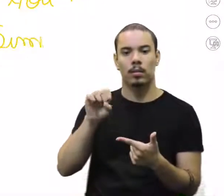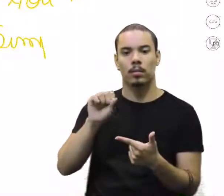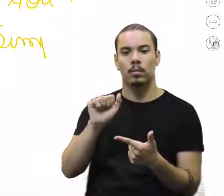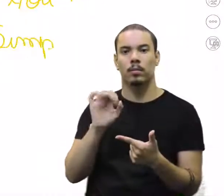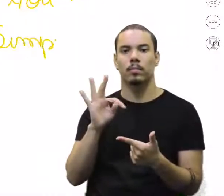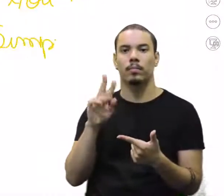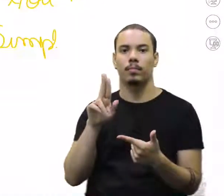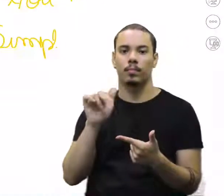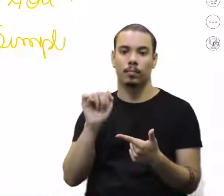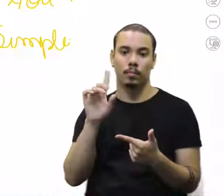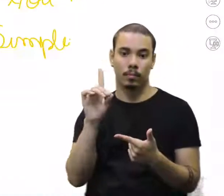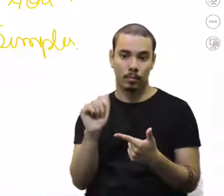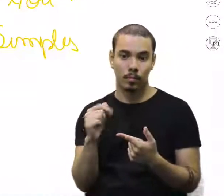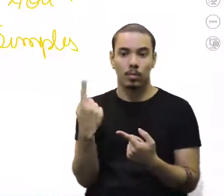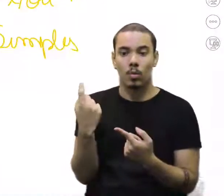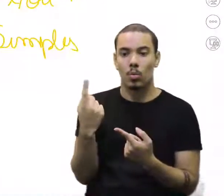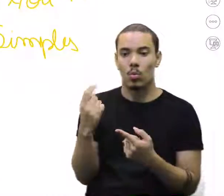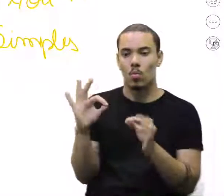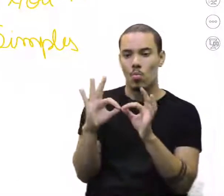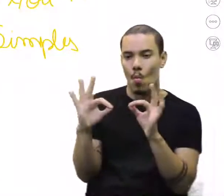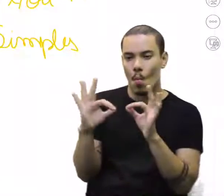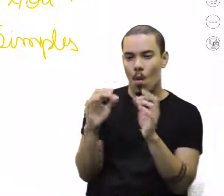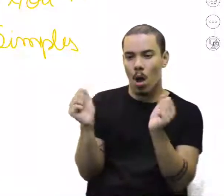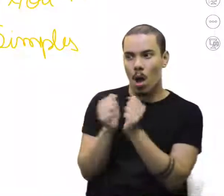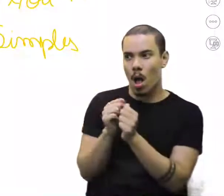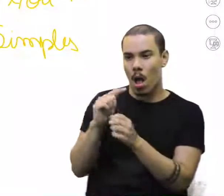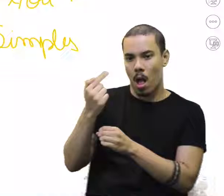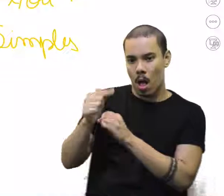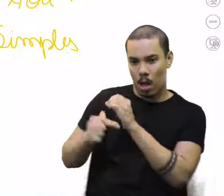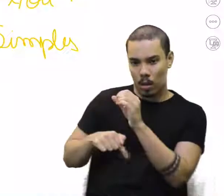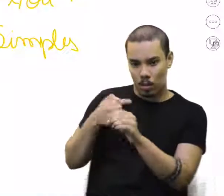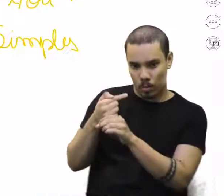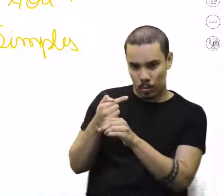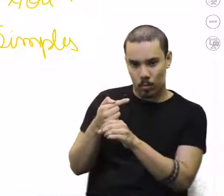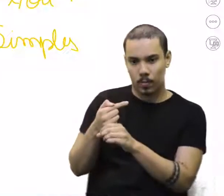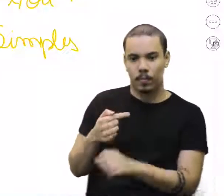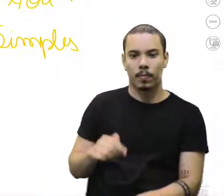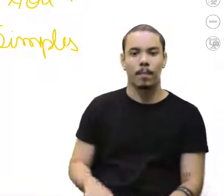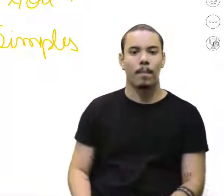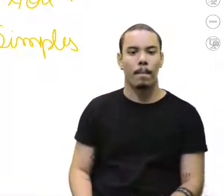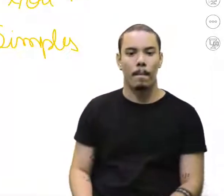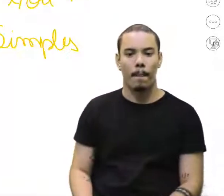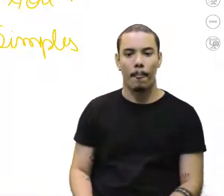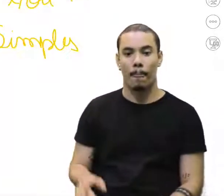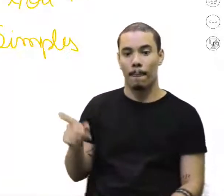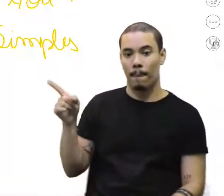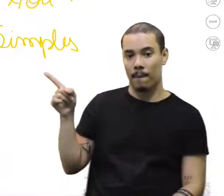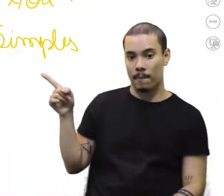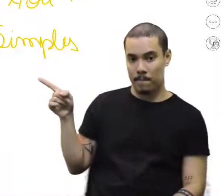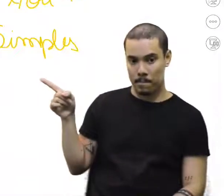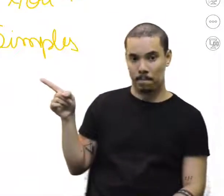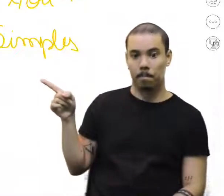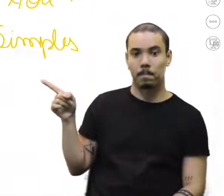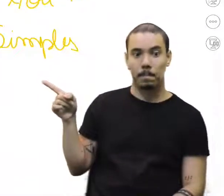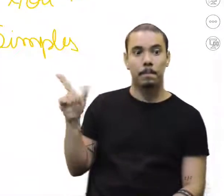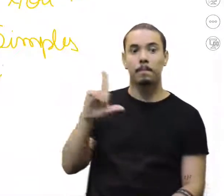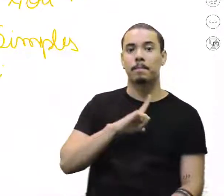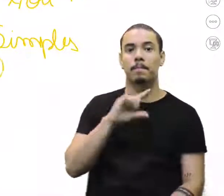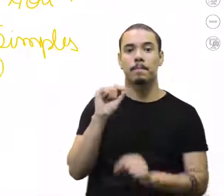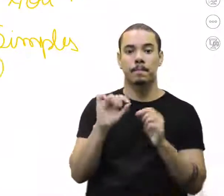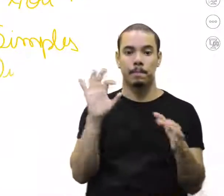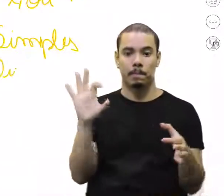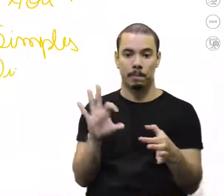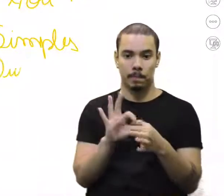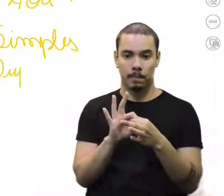único tracinho entre os átomos de carbonos. Nós temos a insaturada, e aí a gente vai ter as